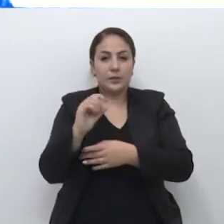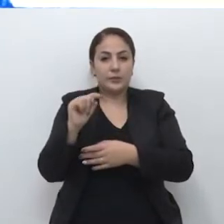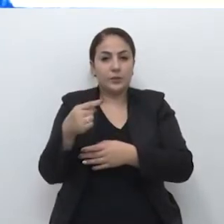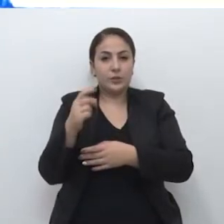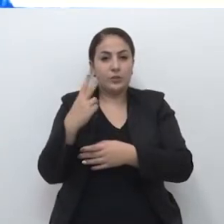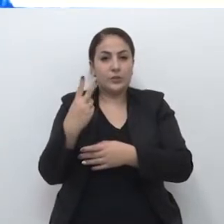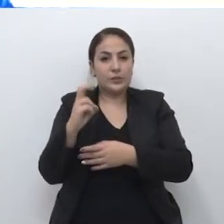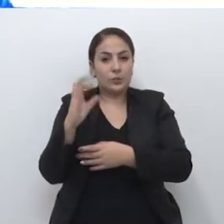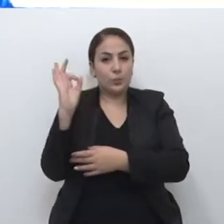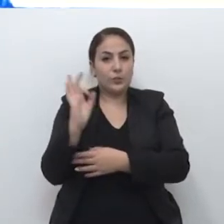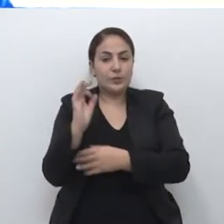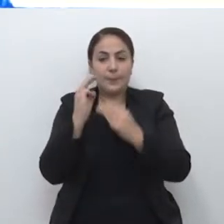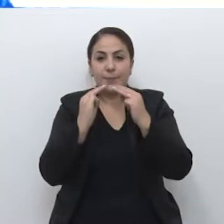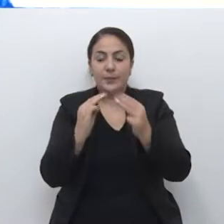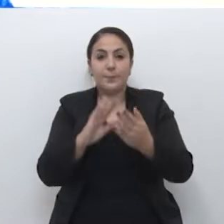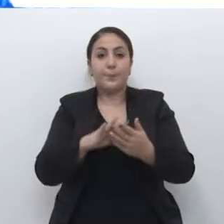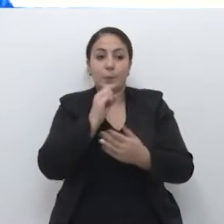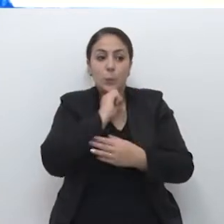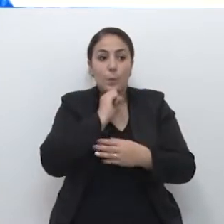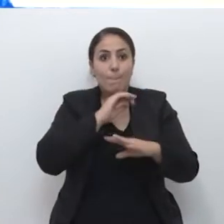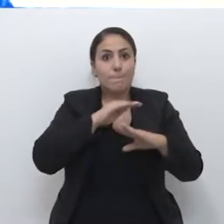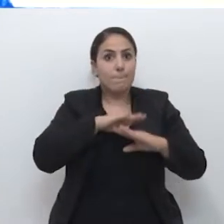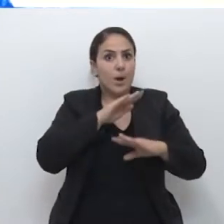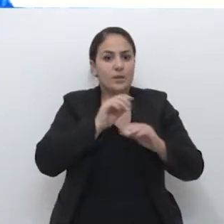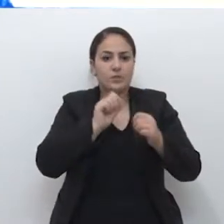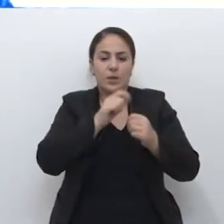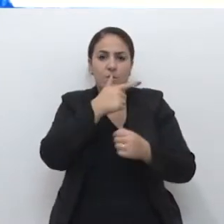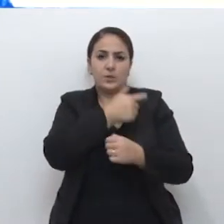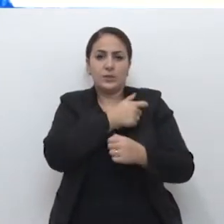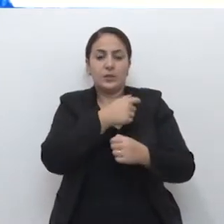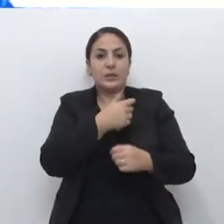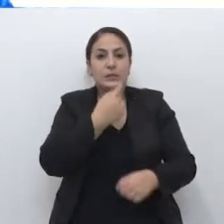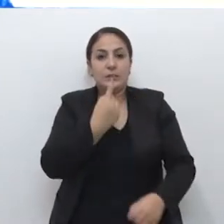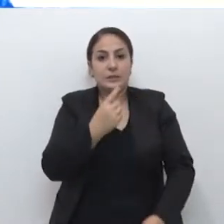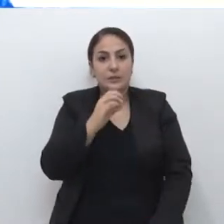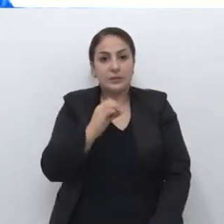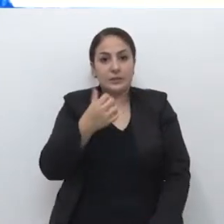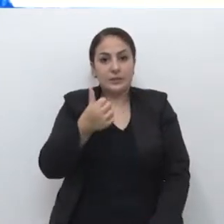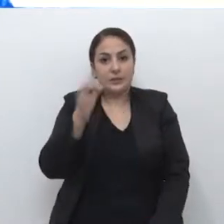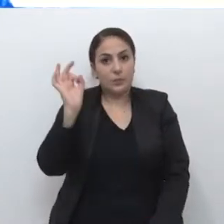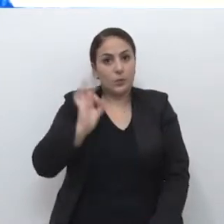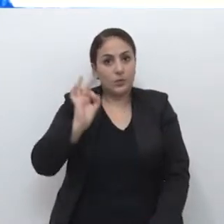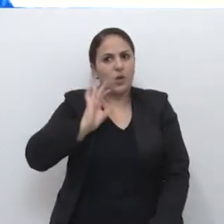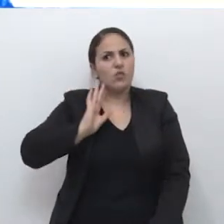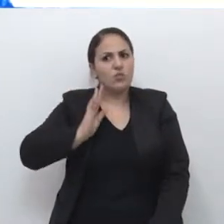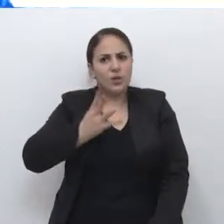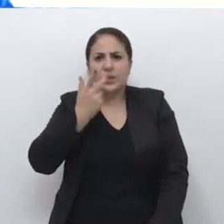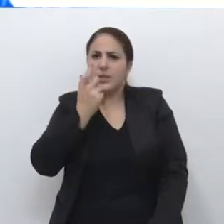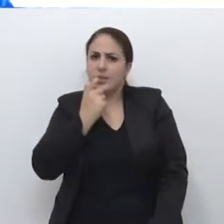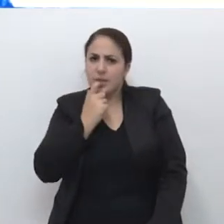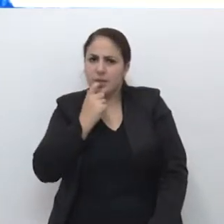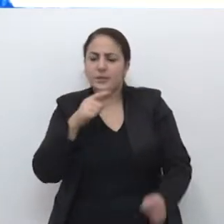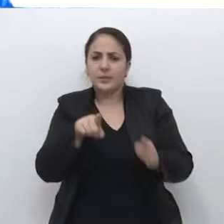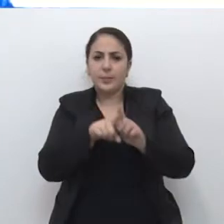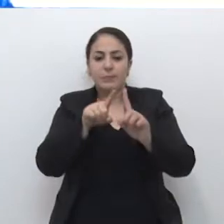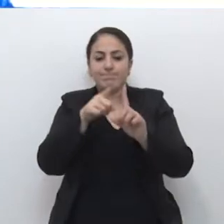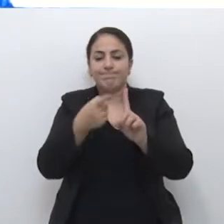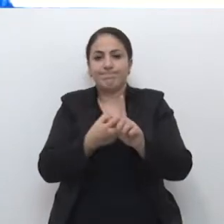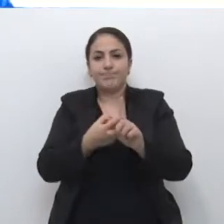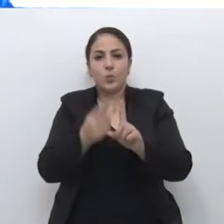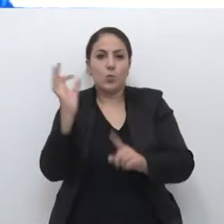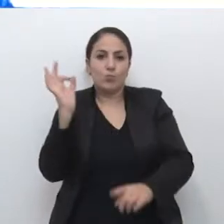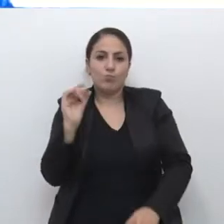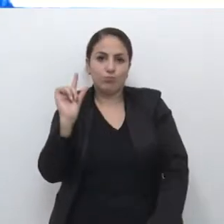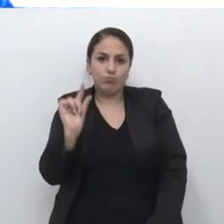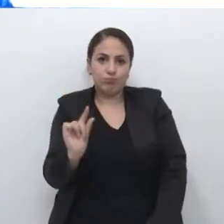80,25% da meta. Os idosos foram os que mais se imunizaram, com 106%. Já crianças e gestantes têm o